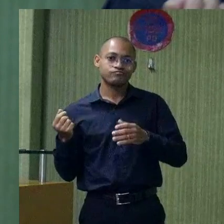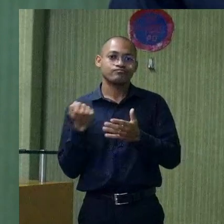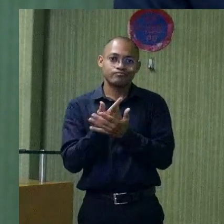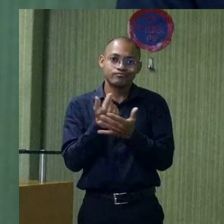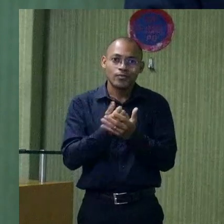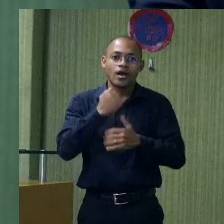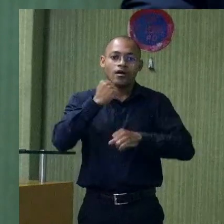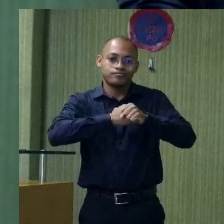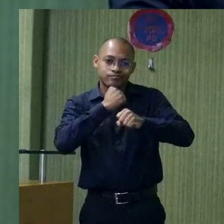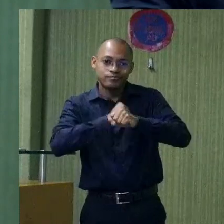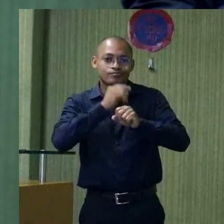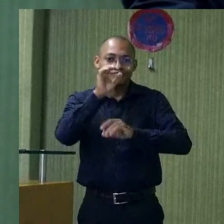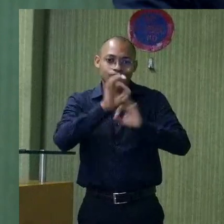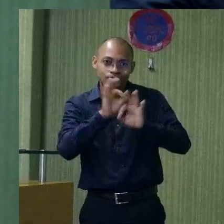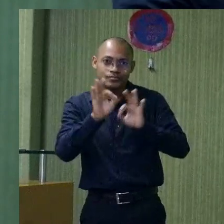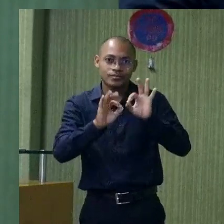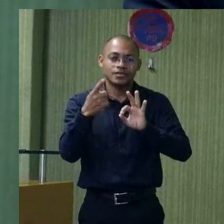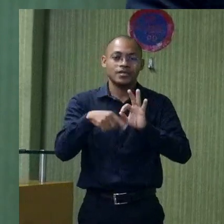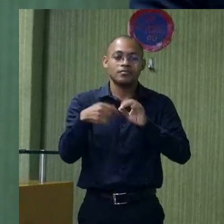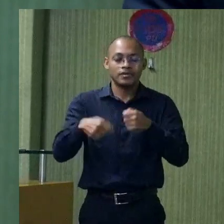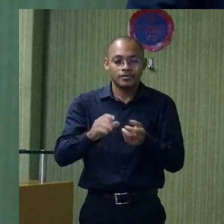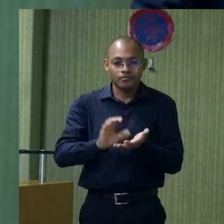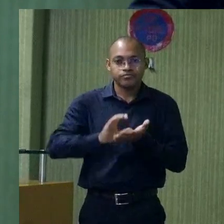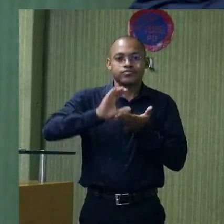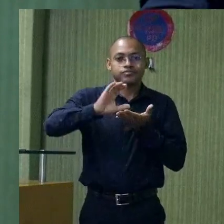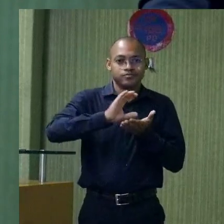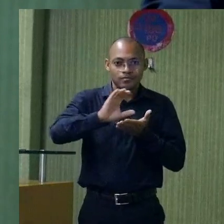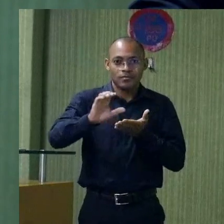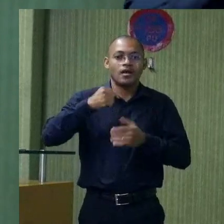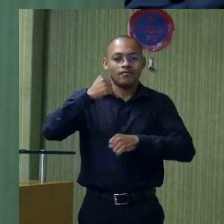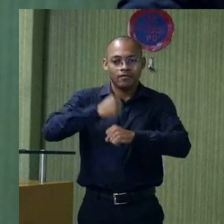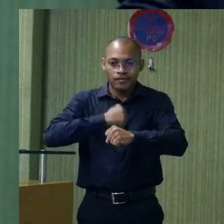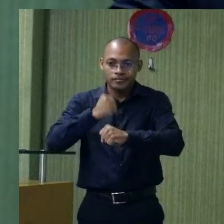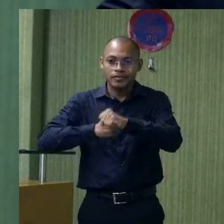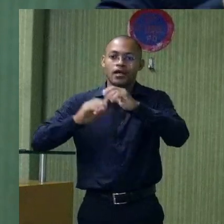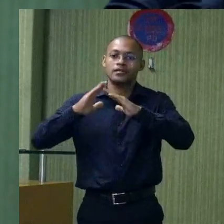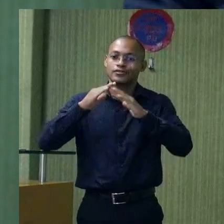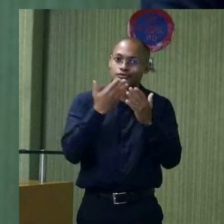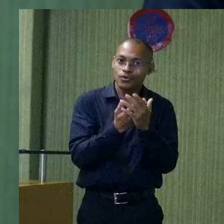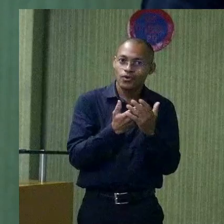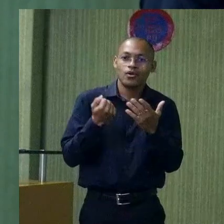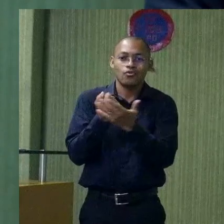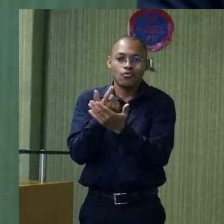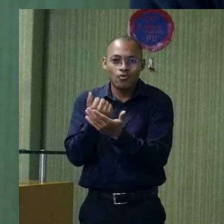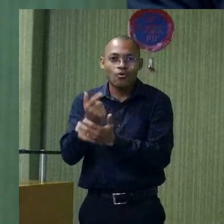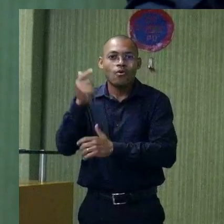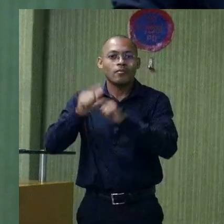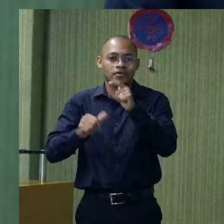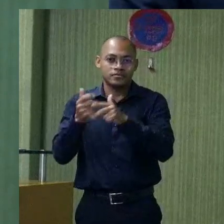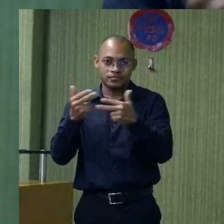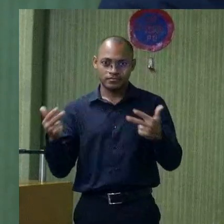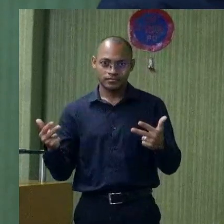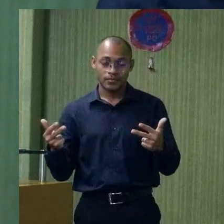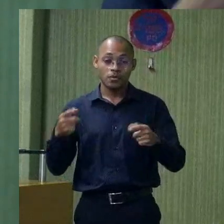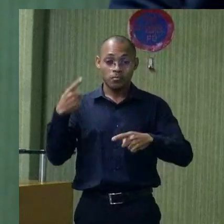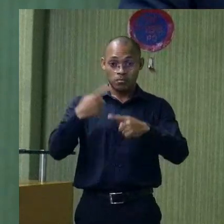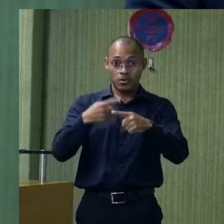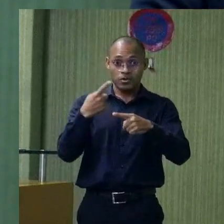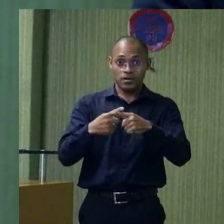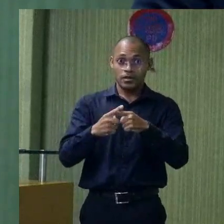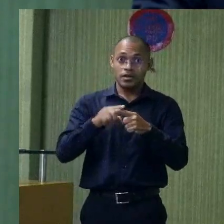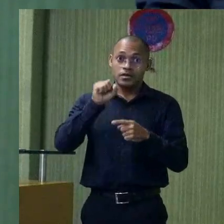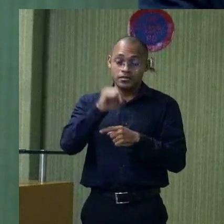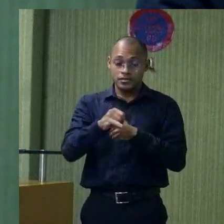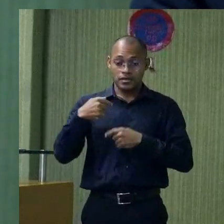sendo otimizada a entrega então para reformas de escolas e para compra de imobiliário porque embora nós fiz